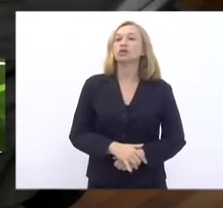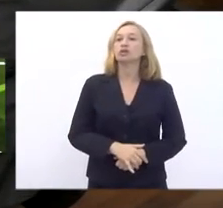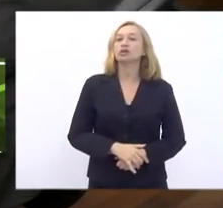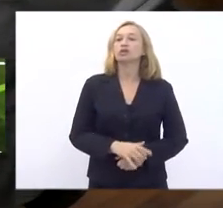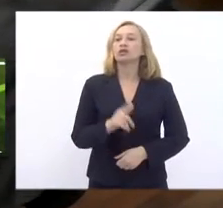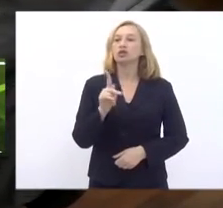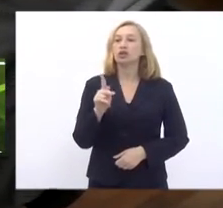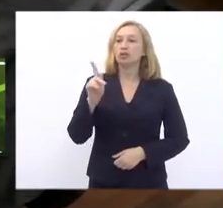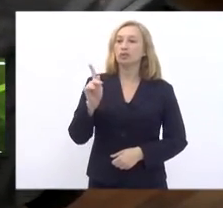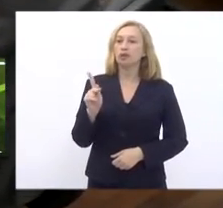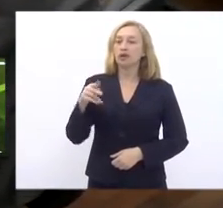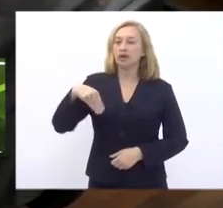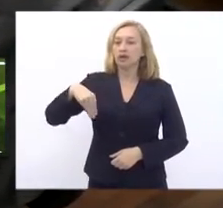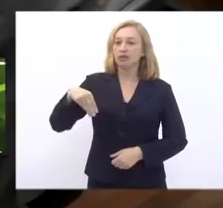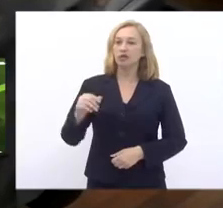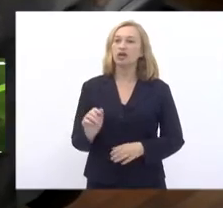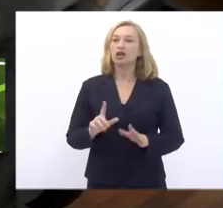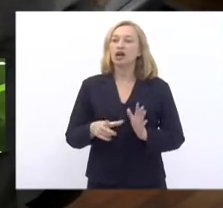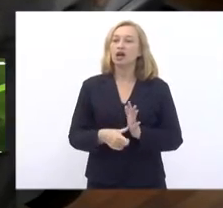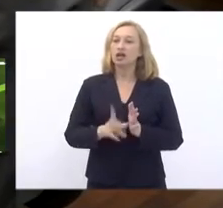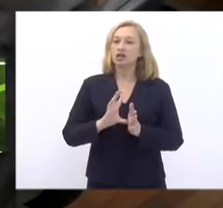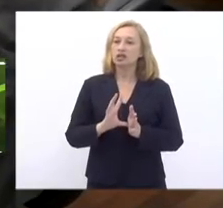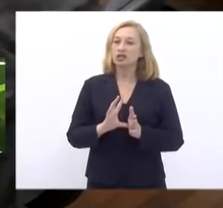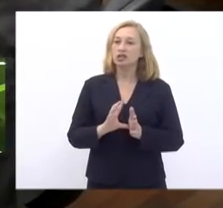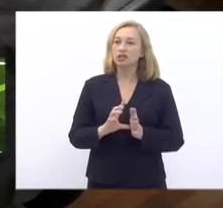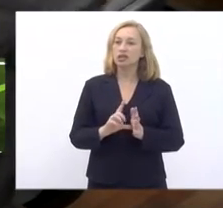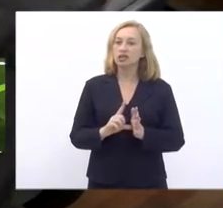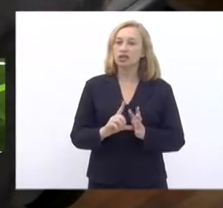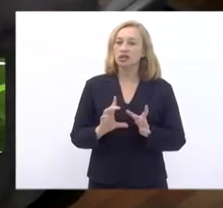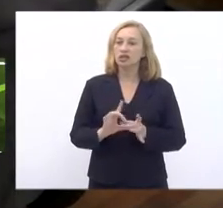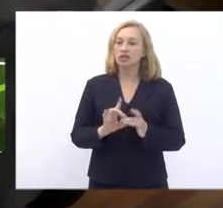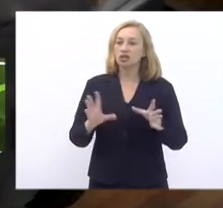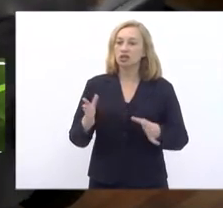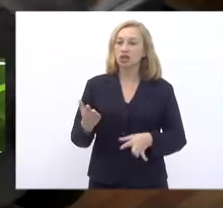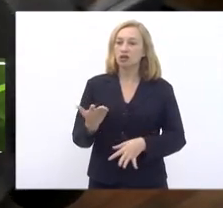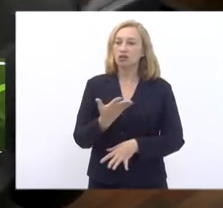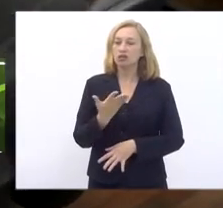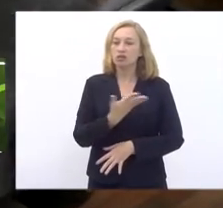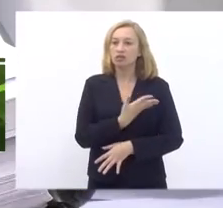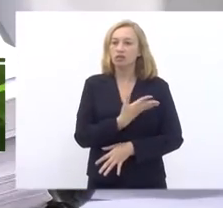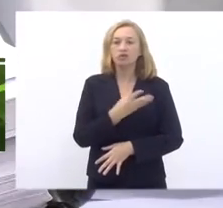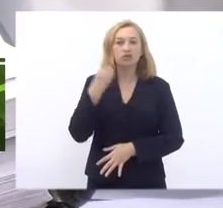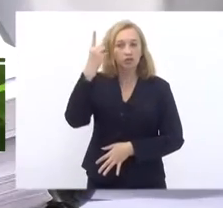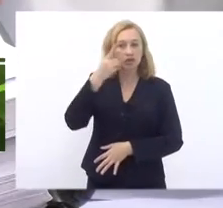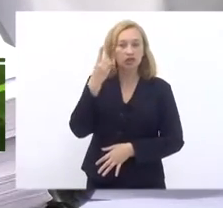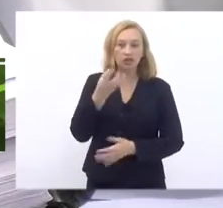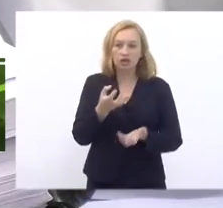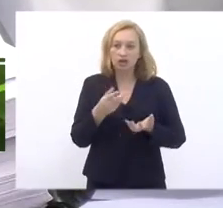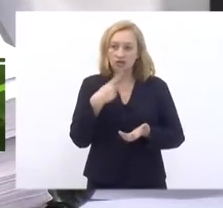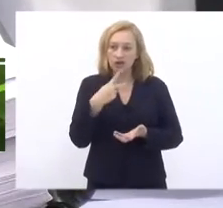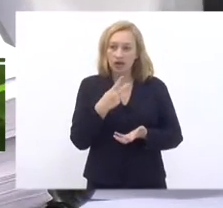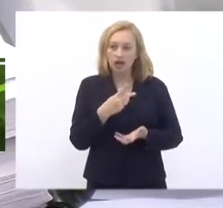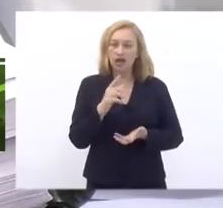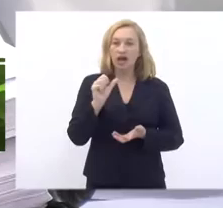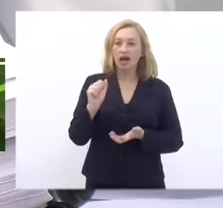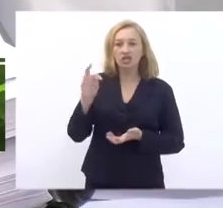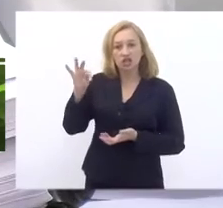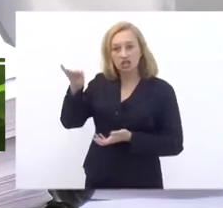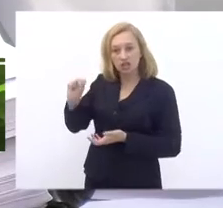IPM, antes de passar a palavra para os meus nobres deputados, eu quis fazer essa introdução para dizer que a Getransp ela pode